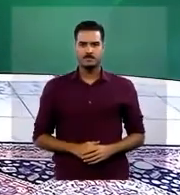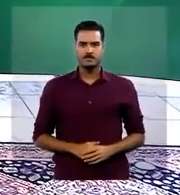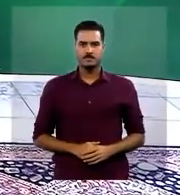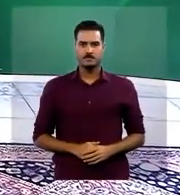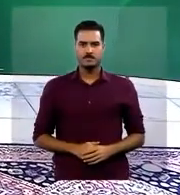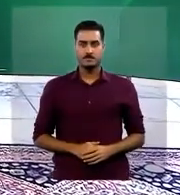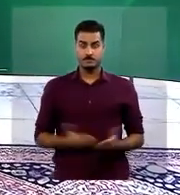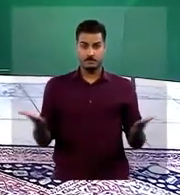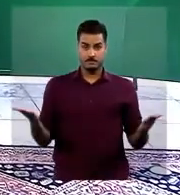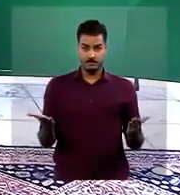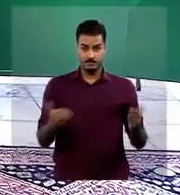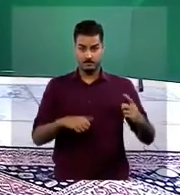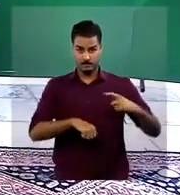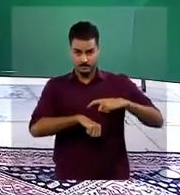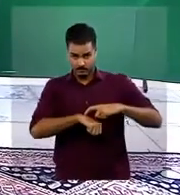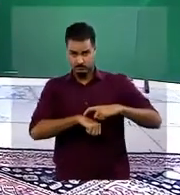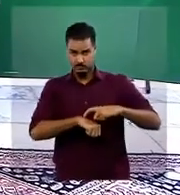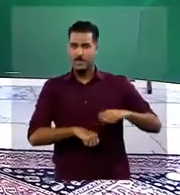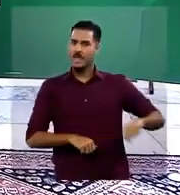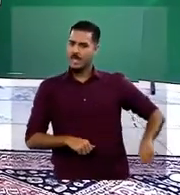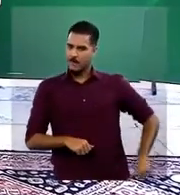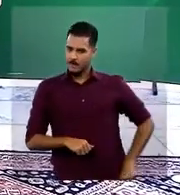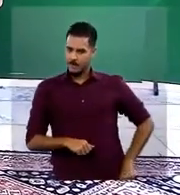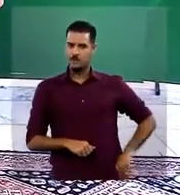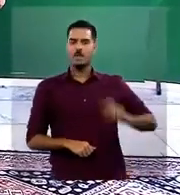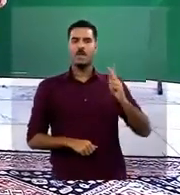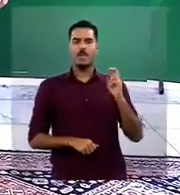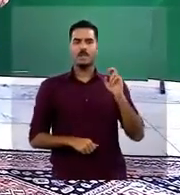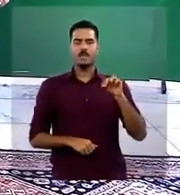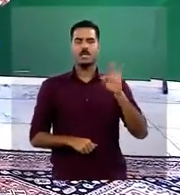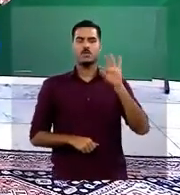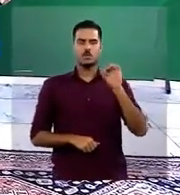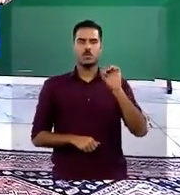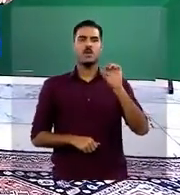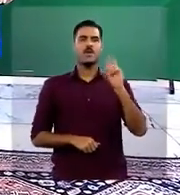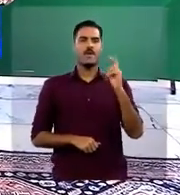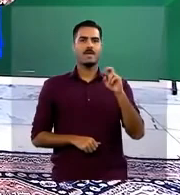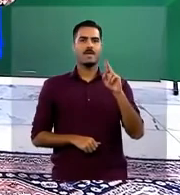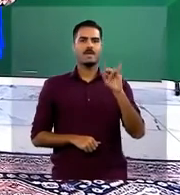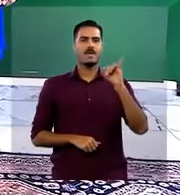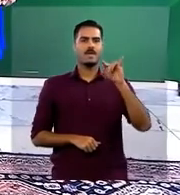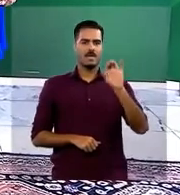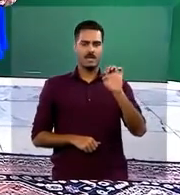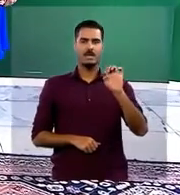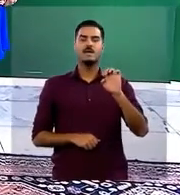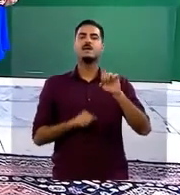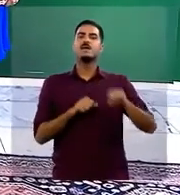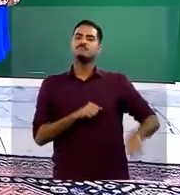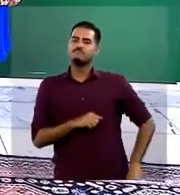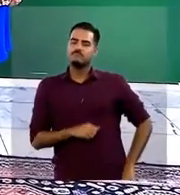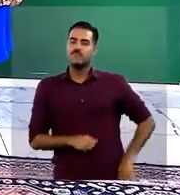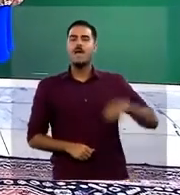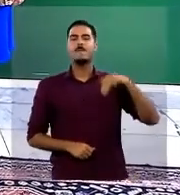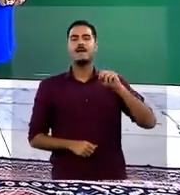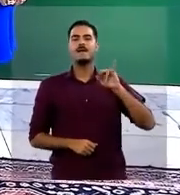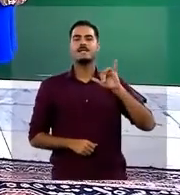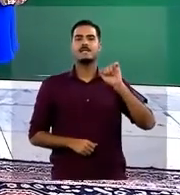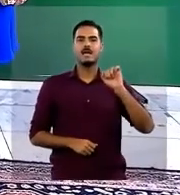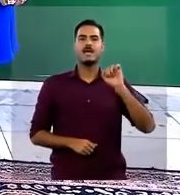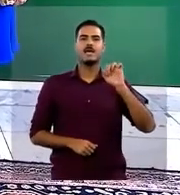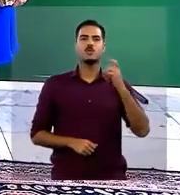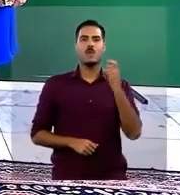Nesse momento, o embaixador Ernesto Henrique Fraga Araújo e a embaixatriz Maria Eduarda de Seixas